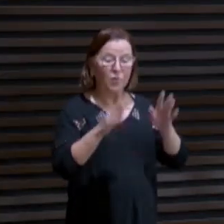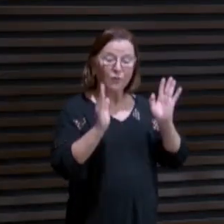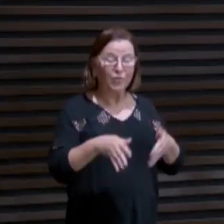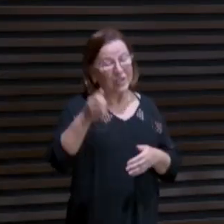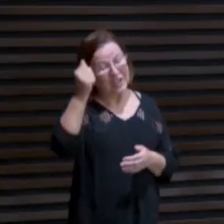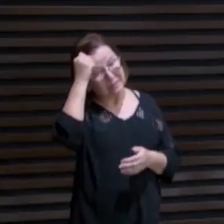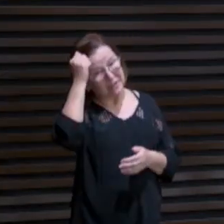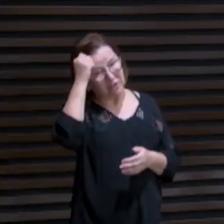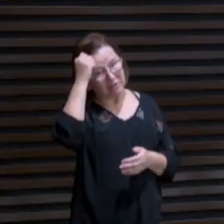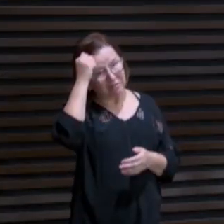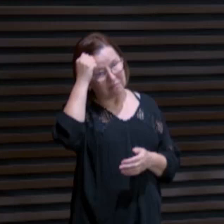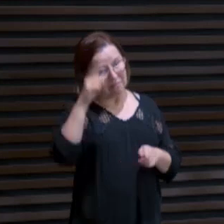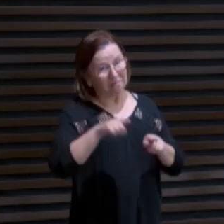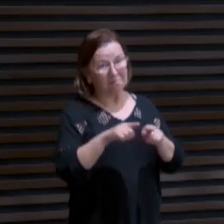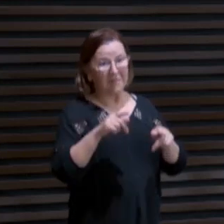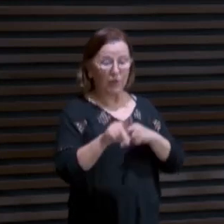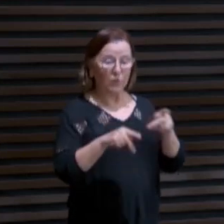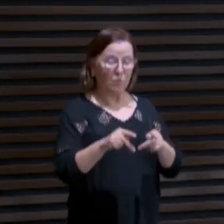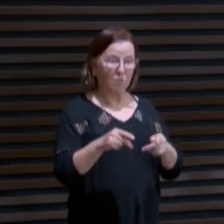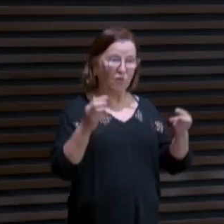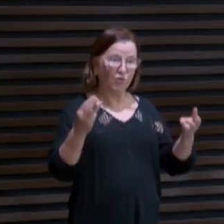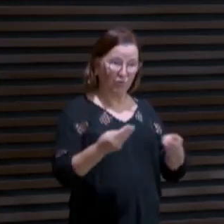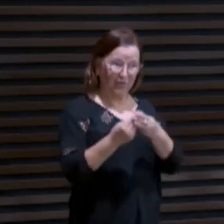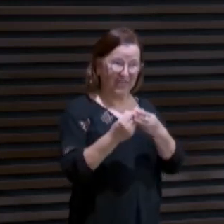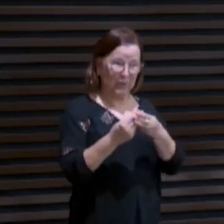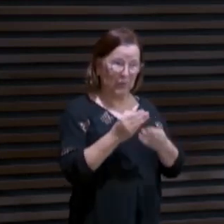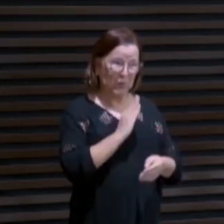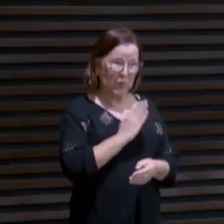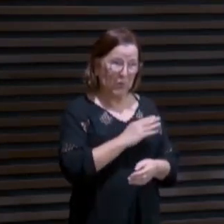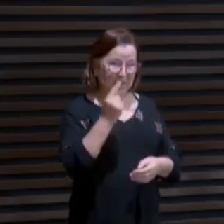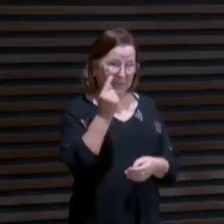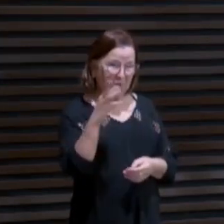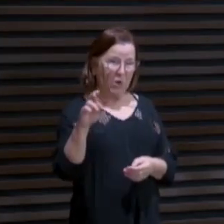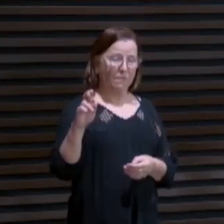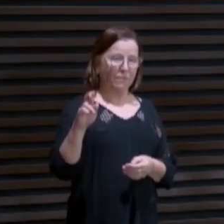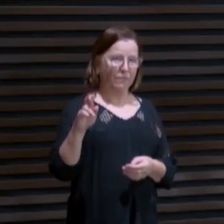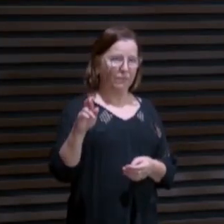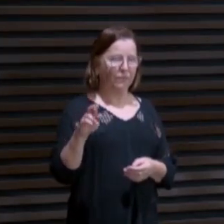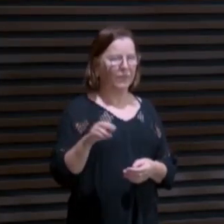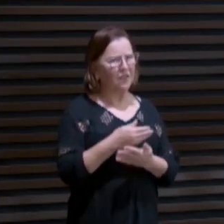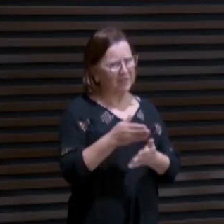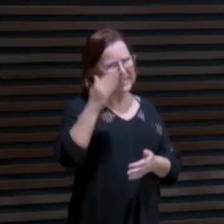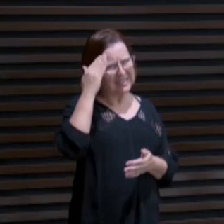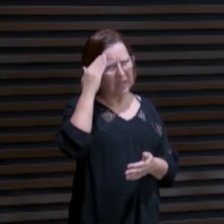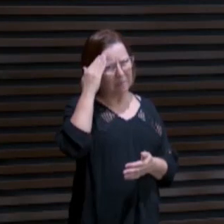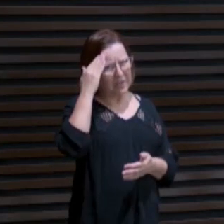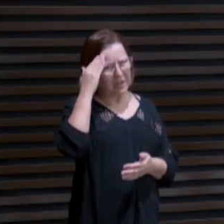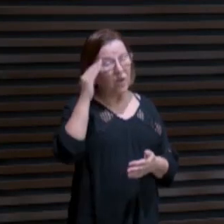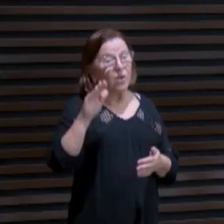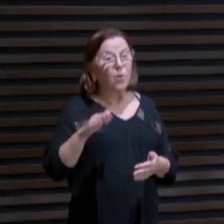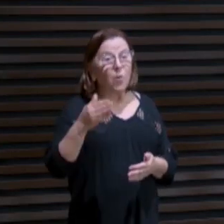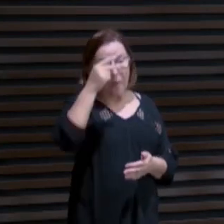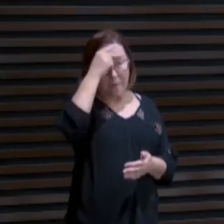tem um coração muito pior, mais duro, mais resistente. Você sabe qual é a pessoa mais difícil de ser salva?